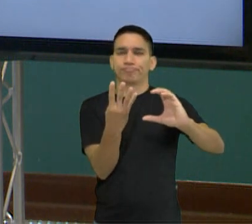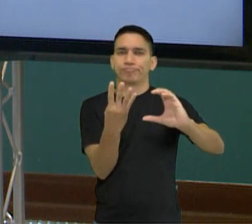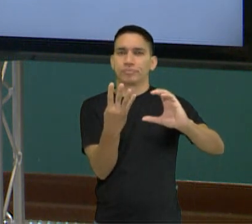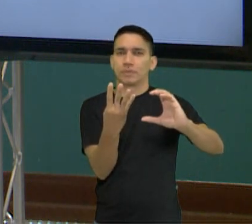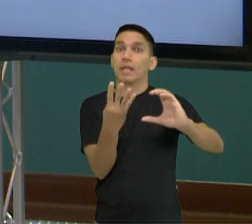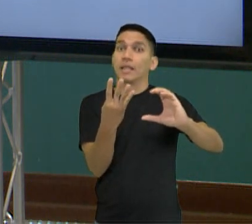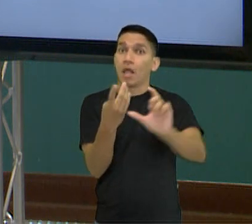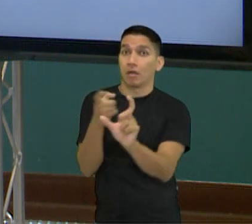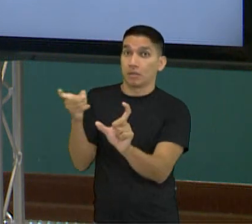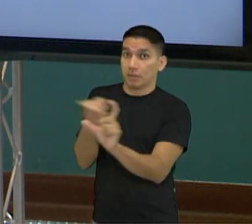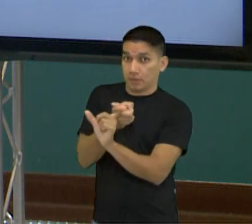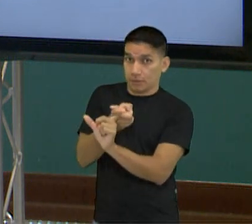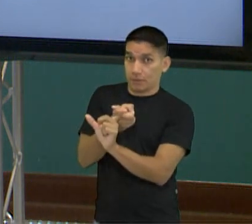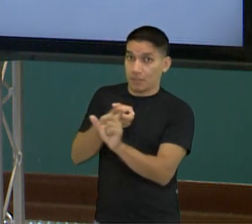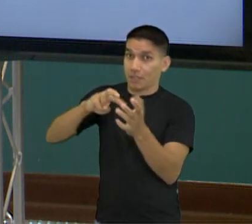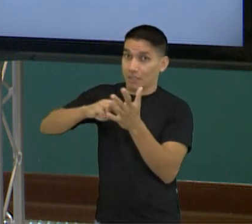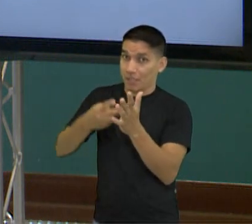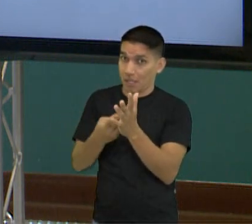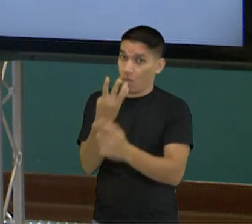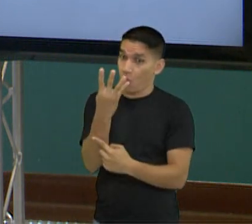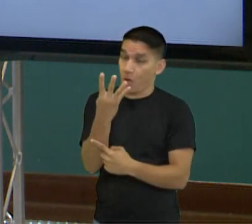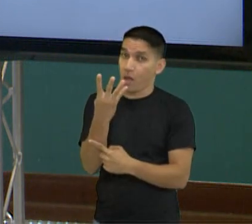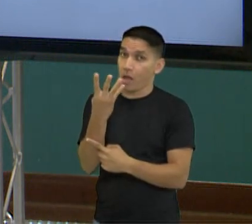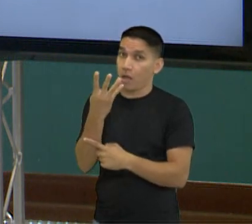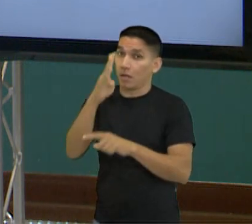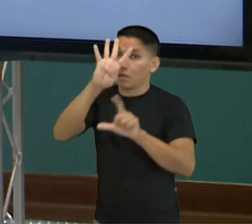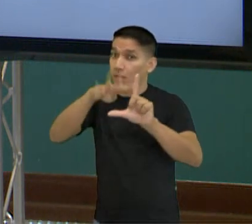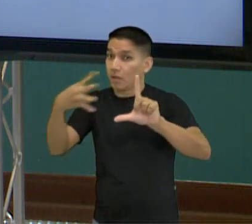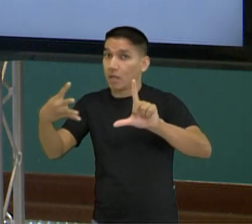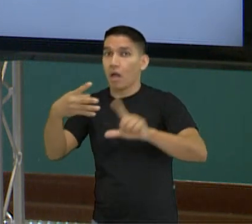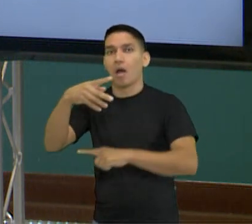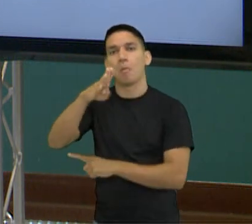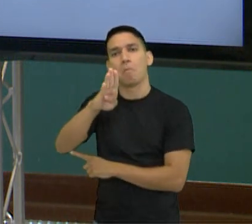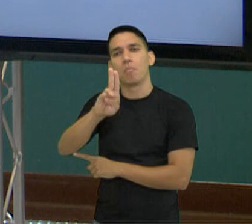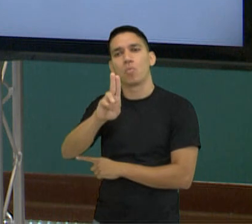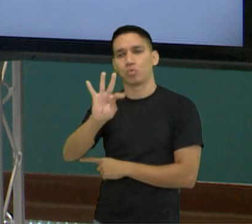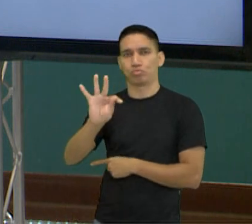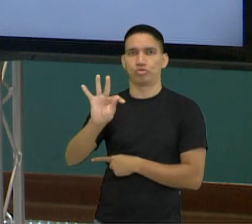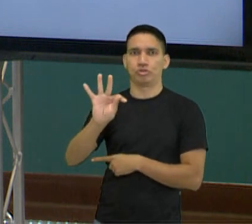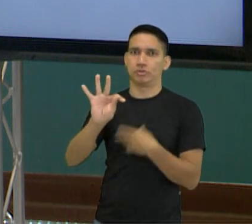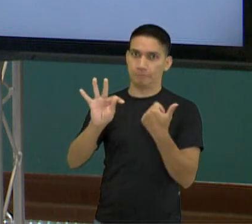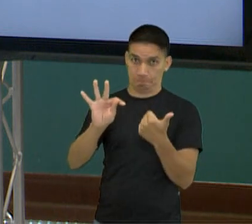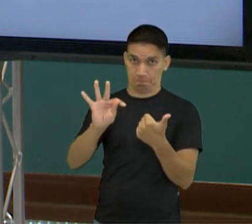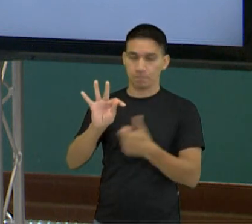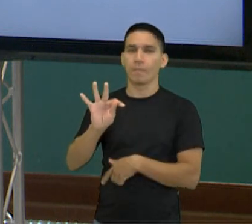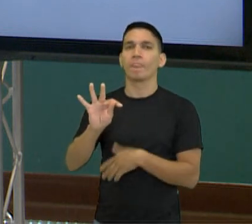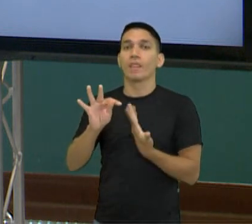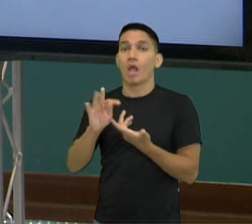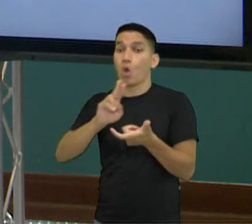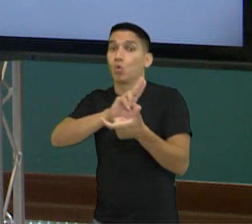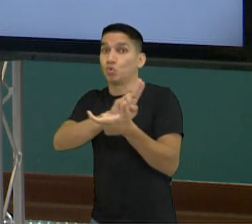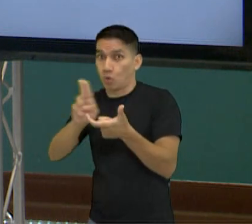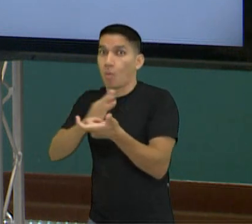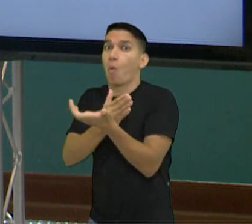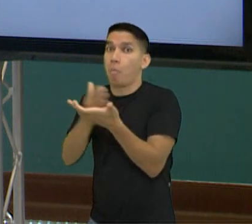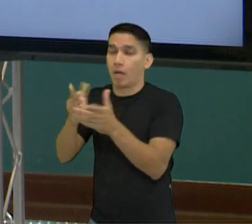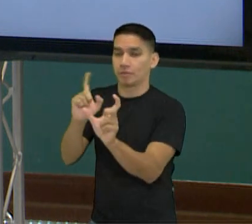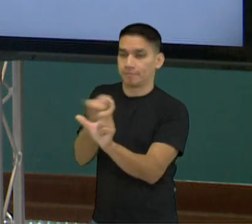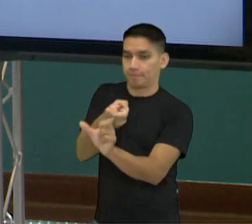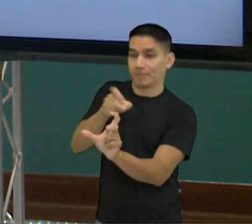o prefixo que indica 4 naquela tabela, but, tá? But. Então, o nome começa com